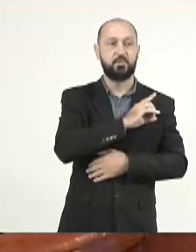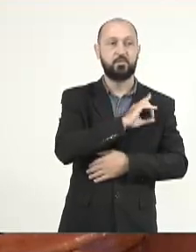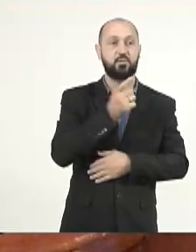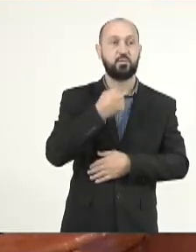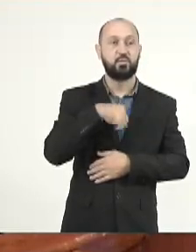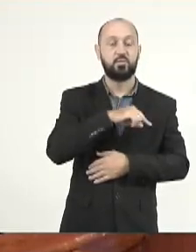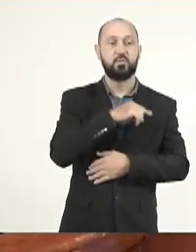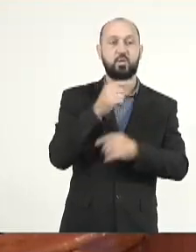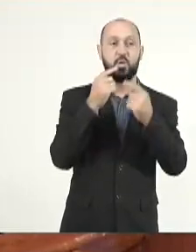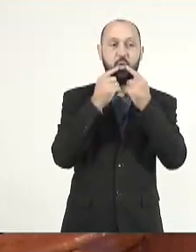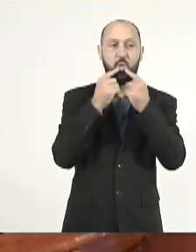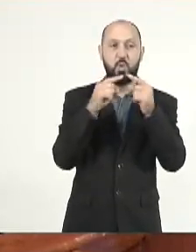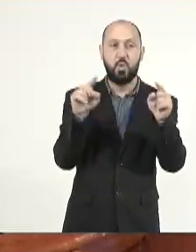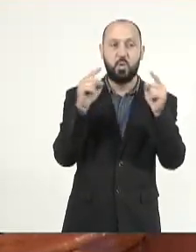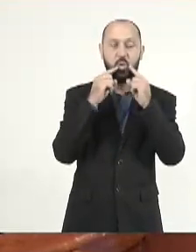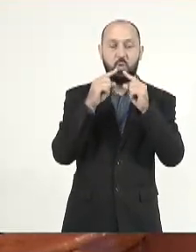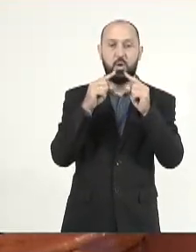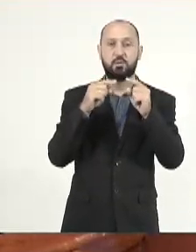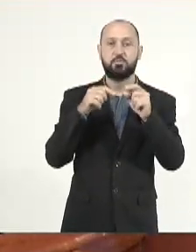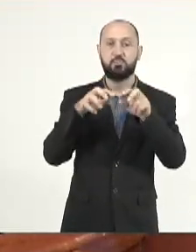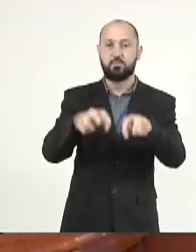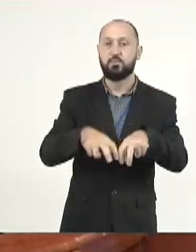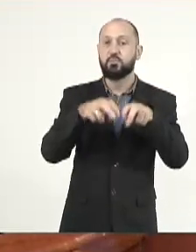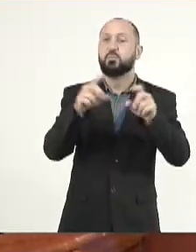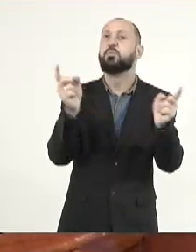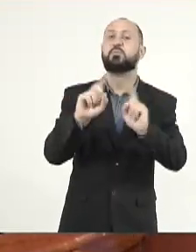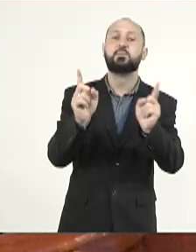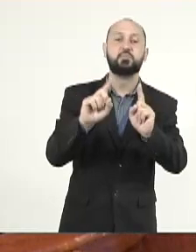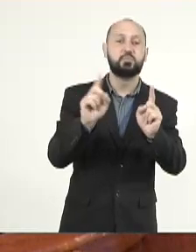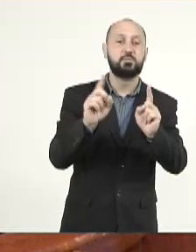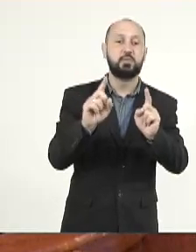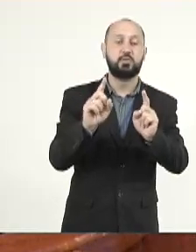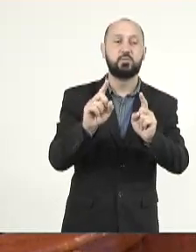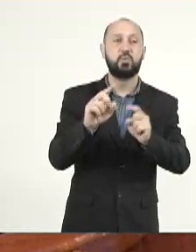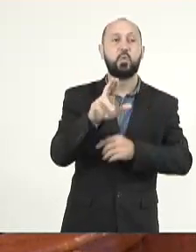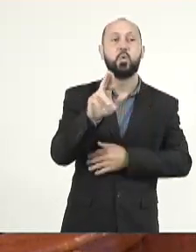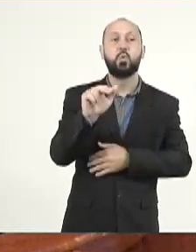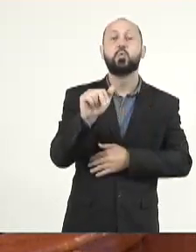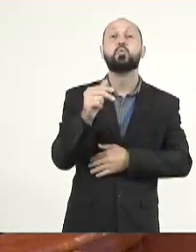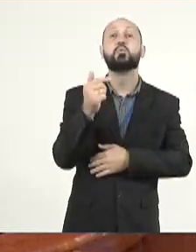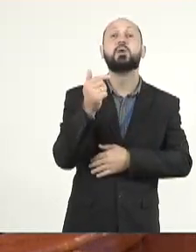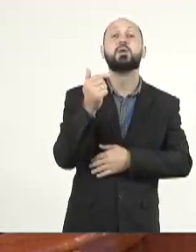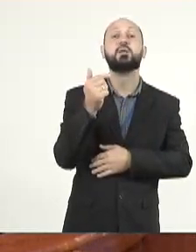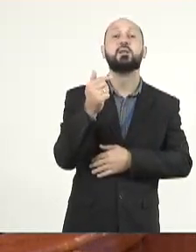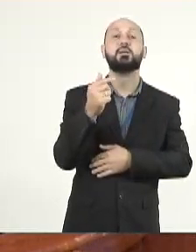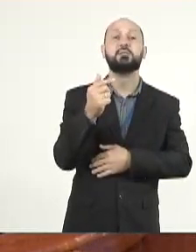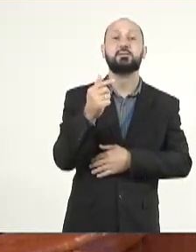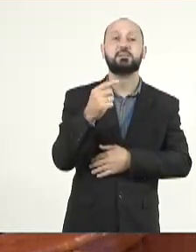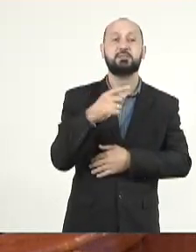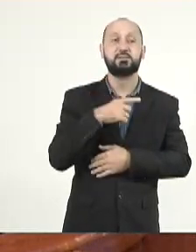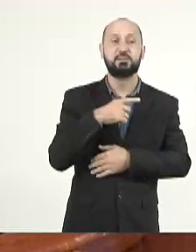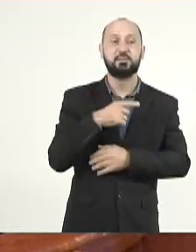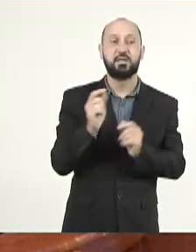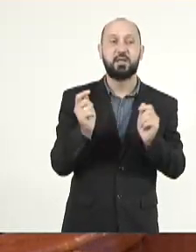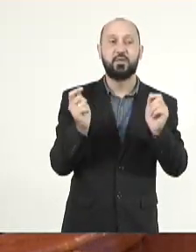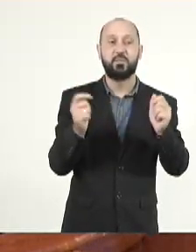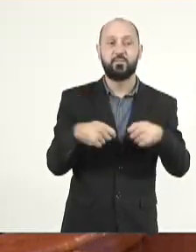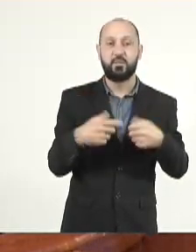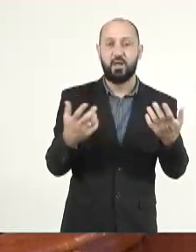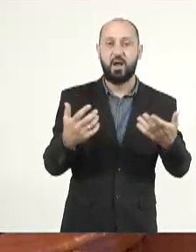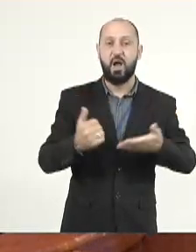nós criticamos muito o agronegócio. Não, o agronegócio nunca teve as condições